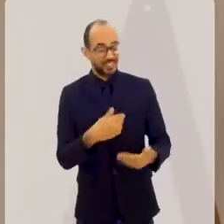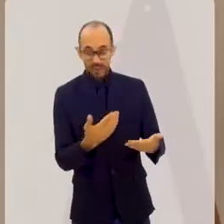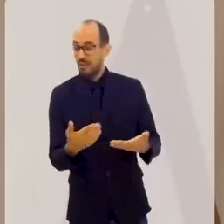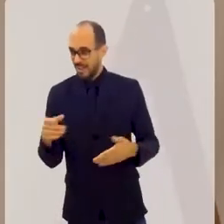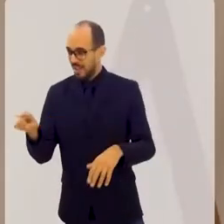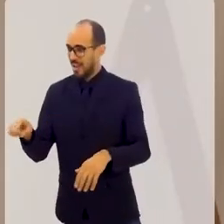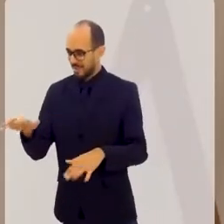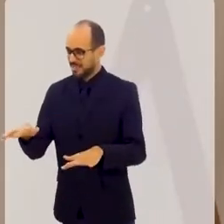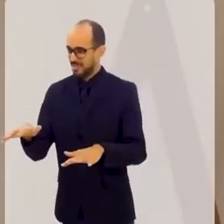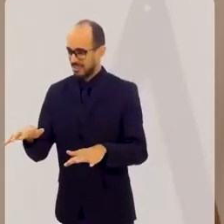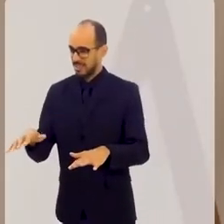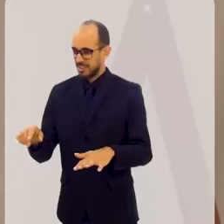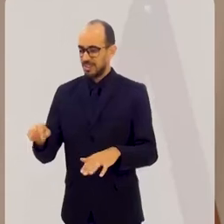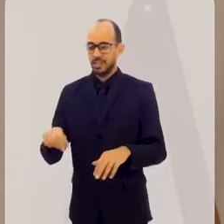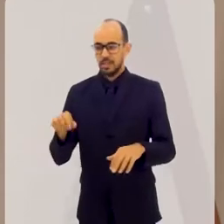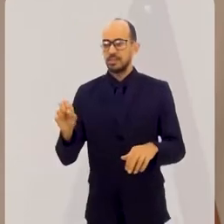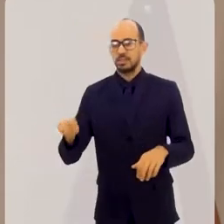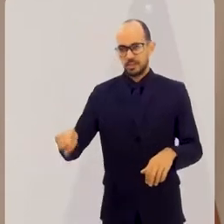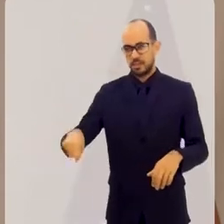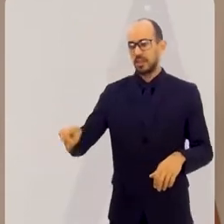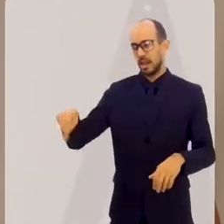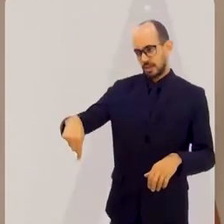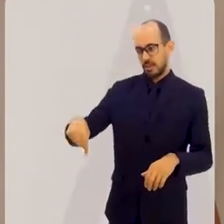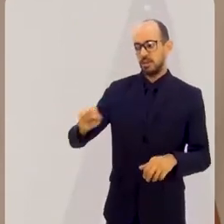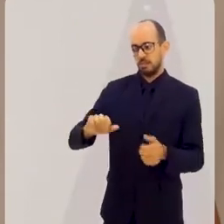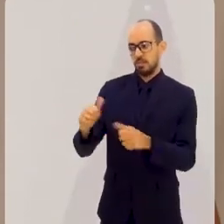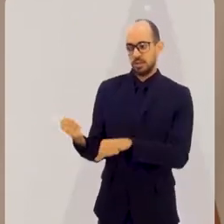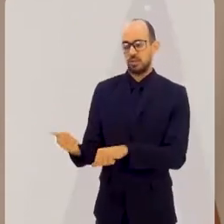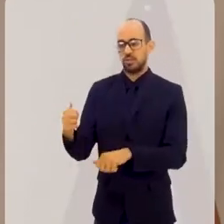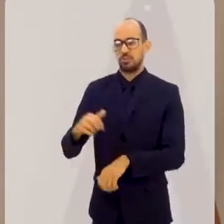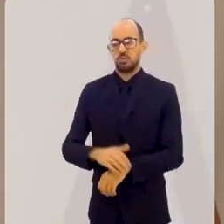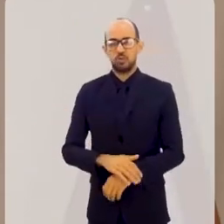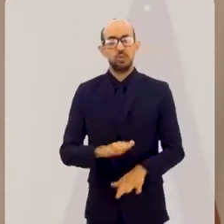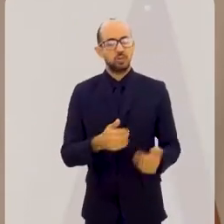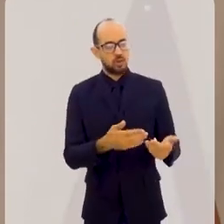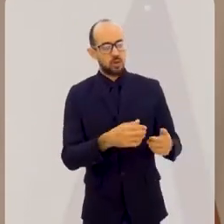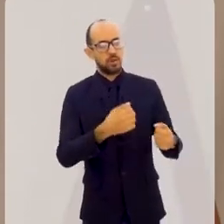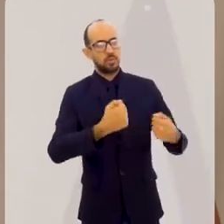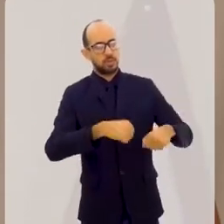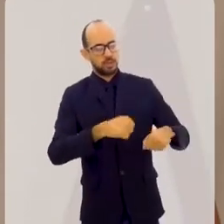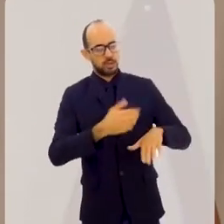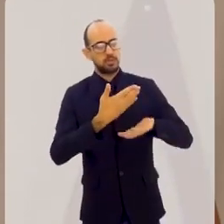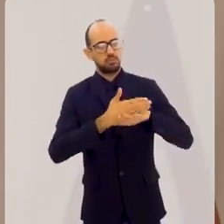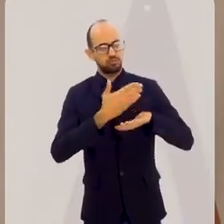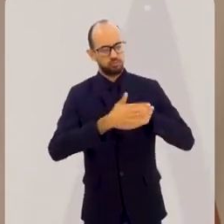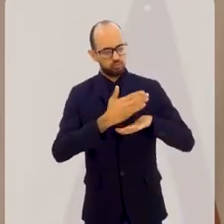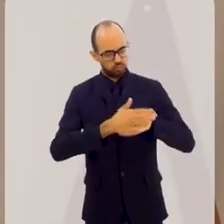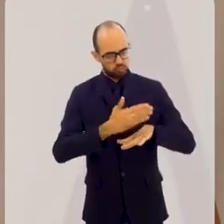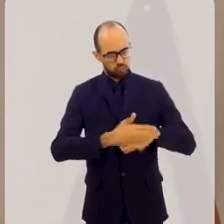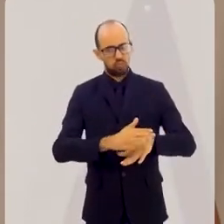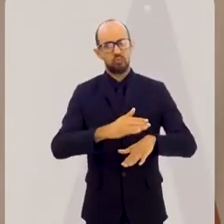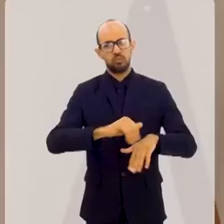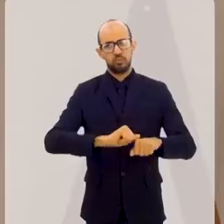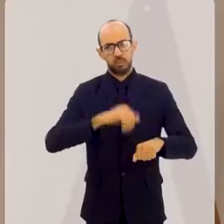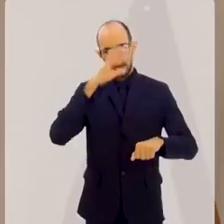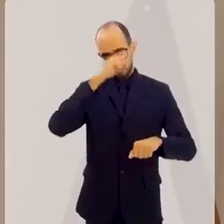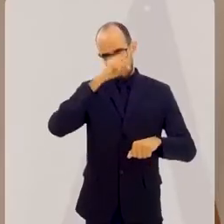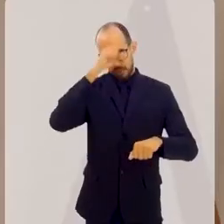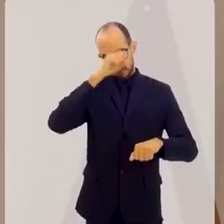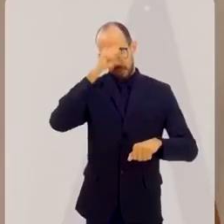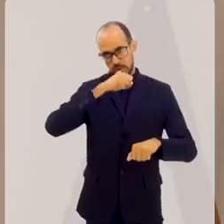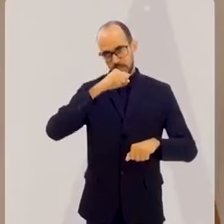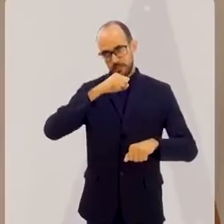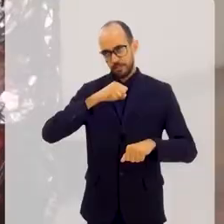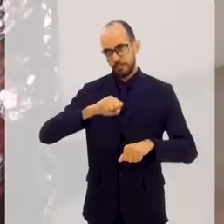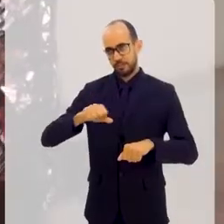isso que eu quero falar é o batismo aqui é o batismo a criança tem que fazer o curso não é isso para ele aprender